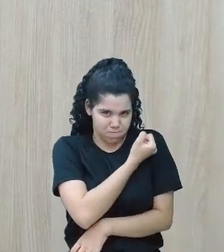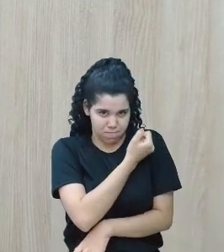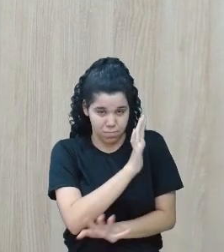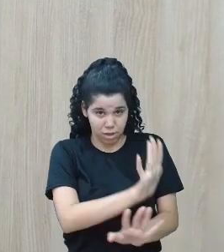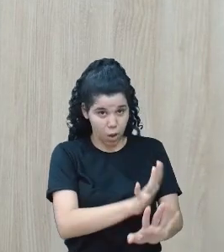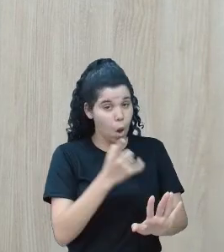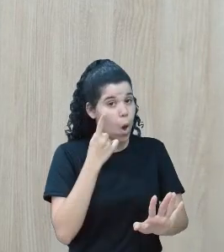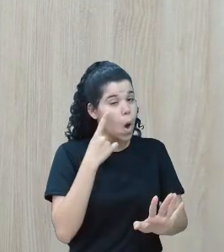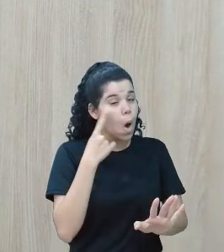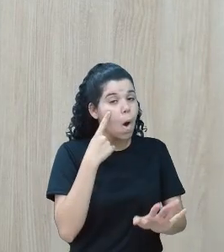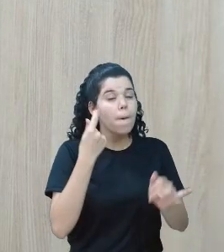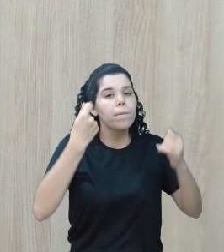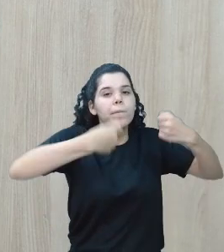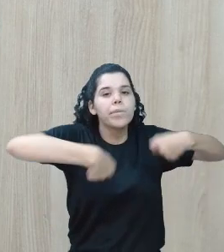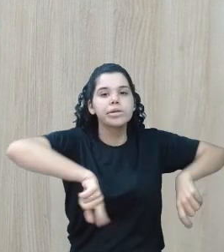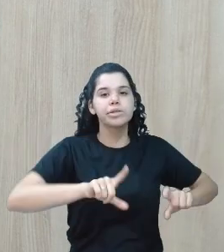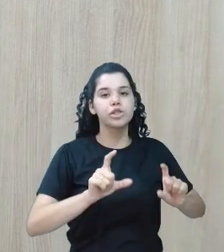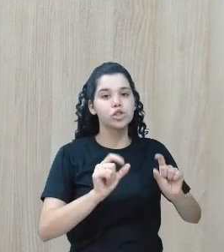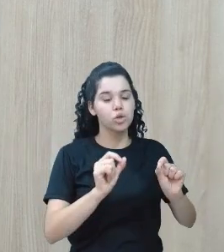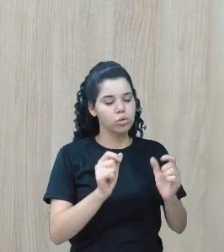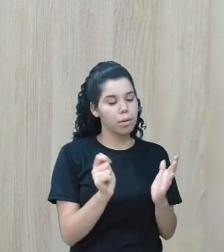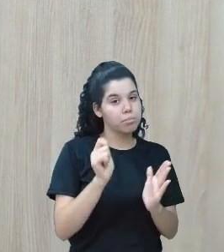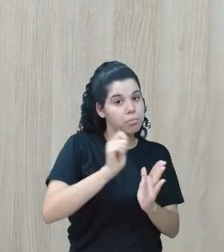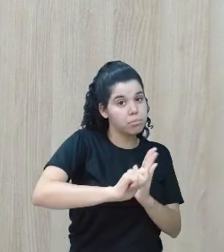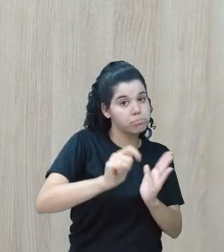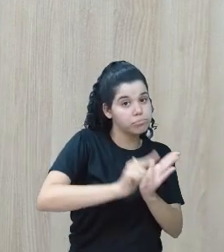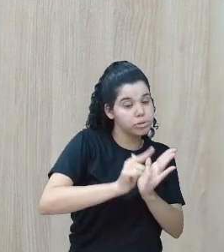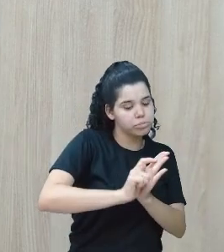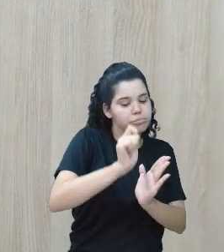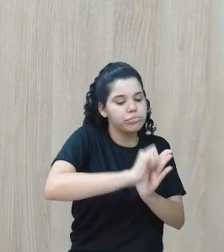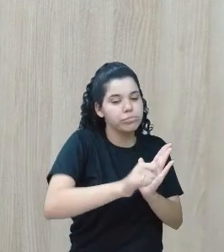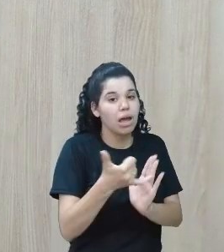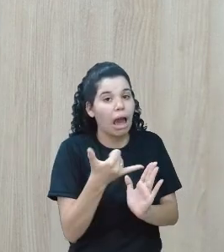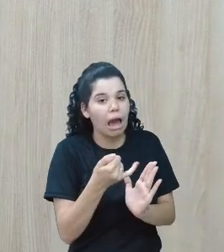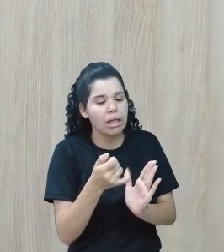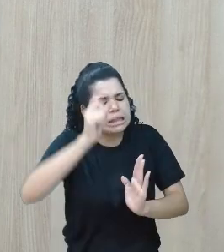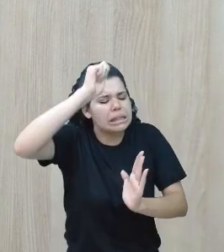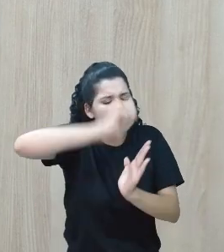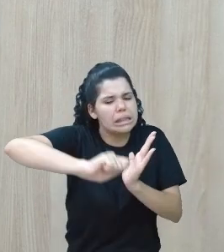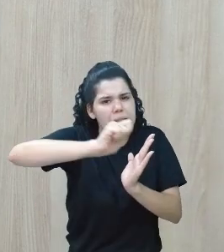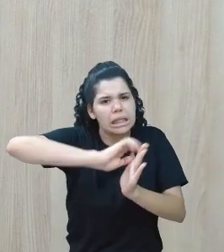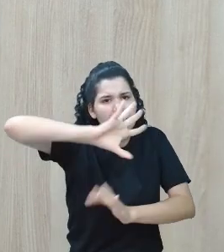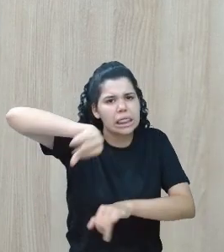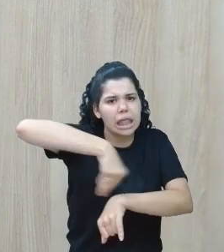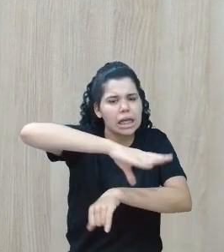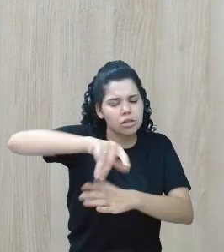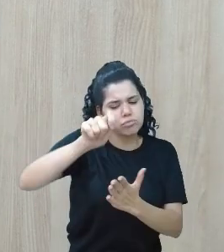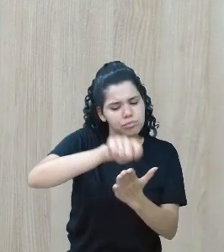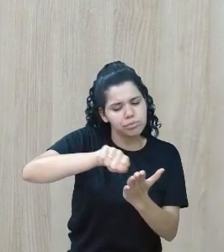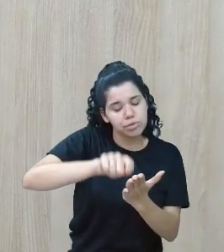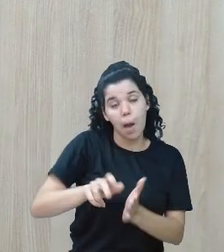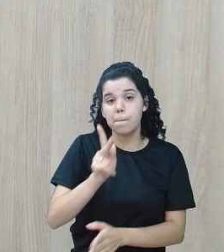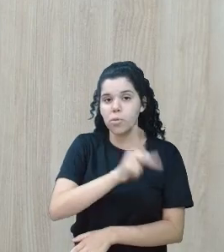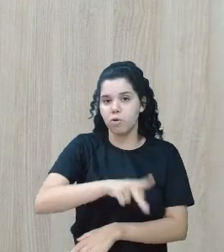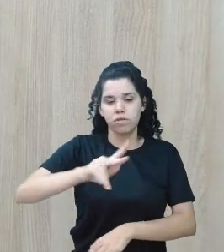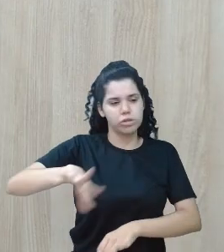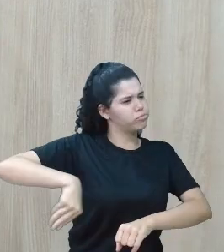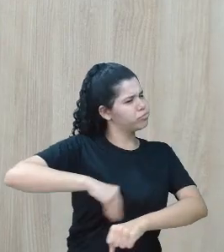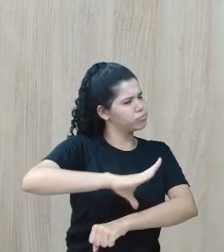Não pode deixar de estar com papel, caneta, anota as dicas. Hoje, Fernanda deixou